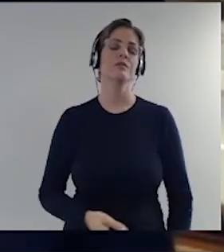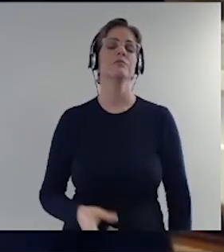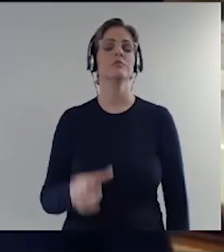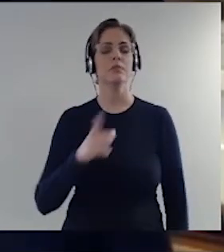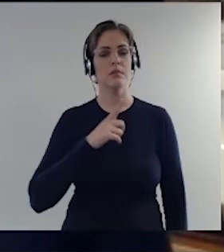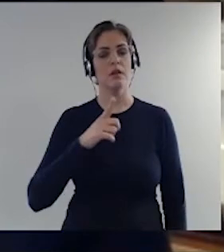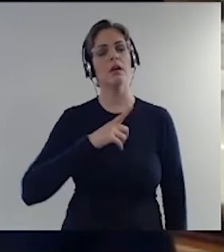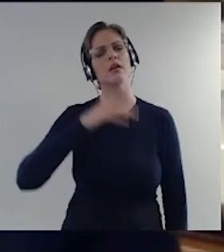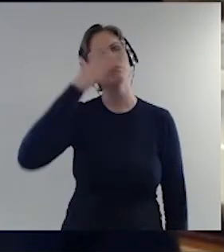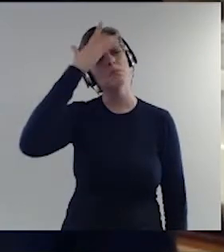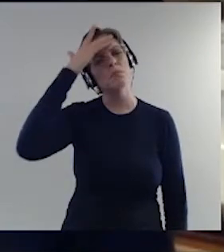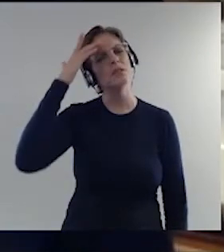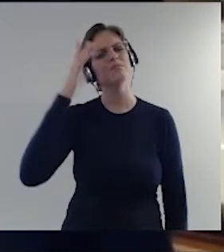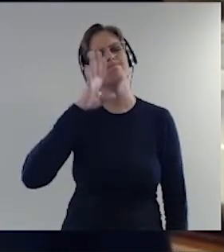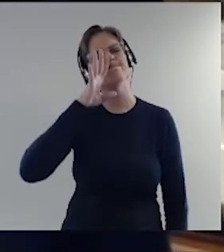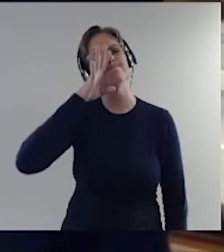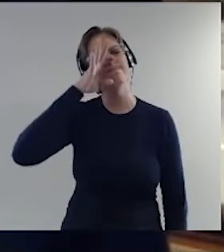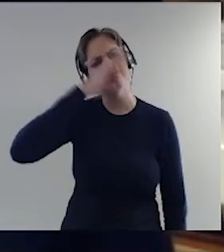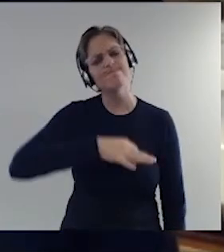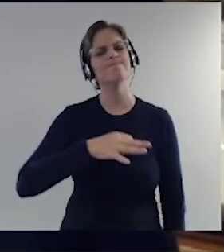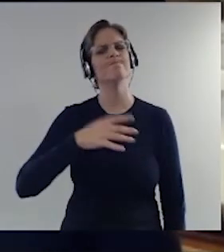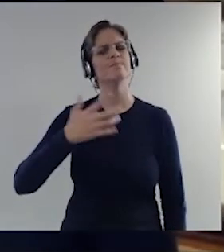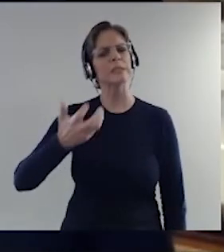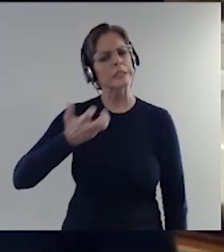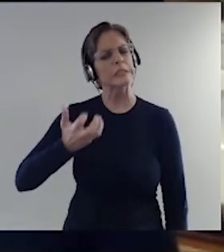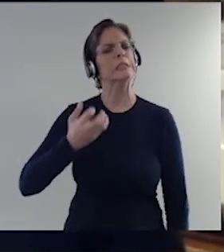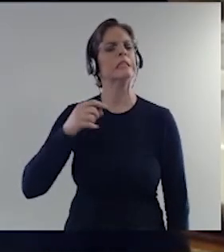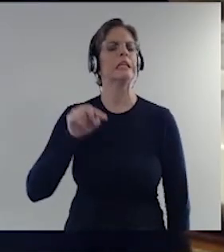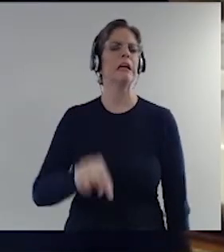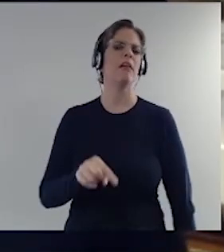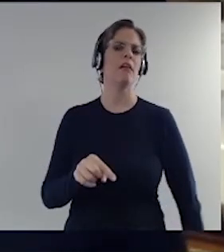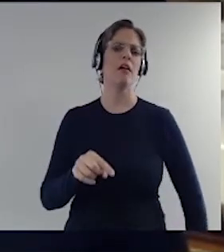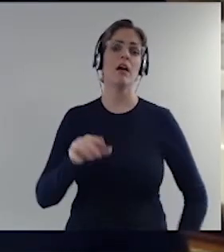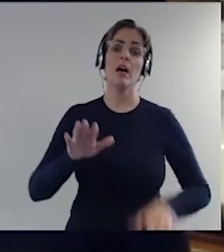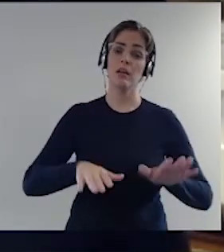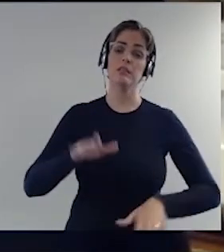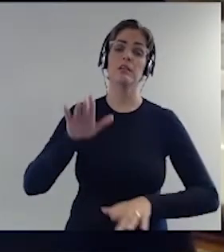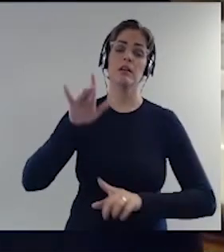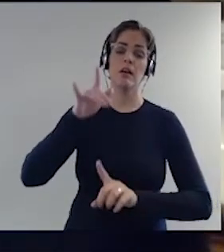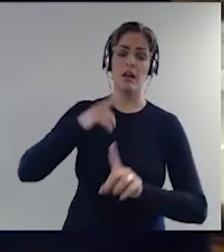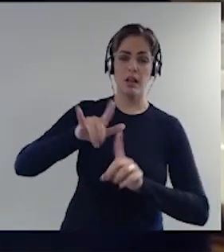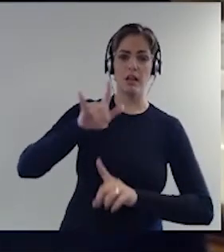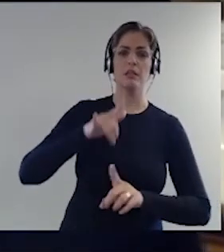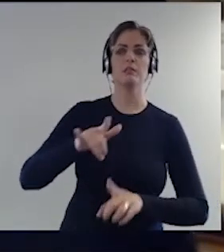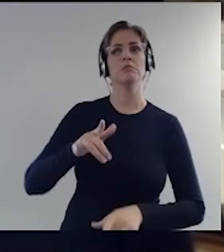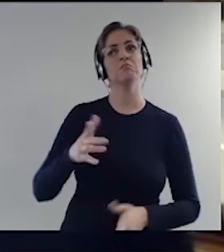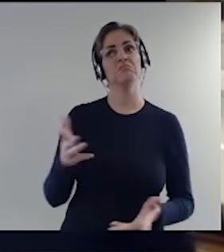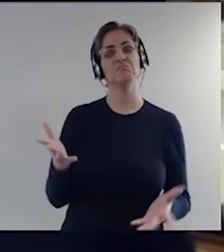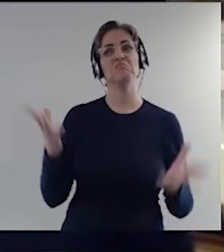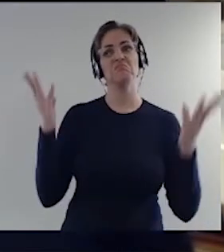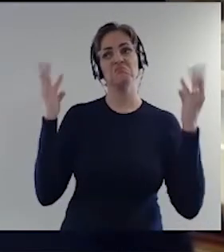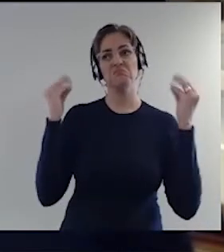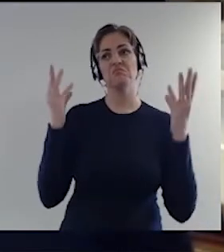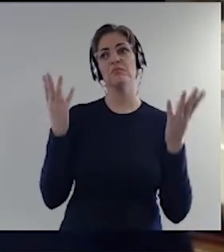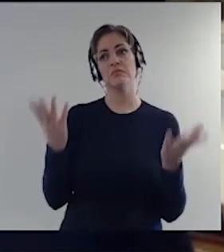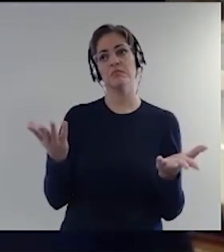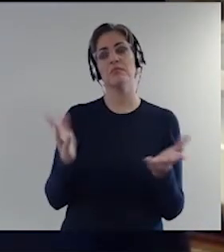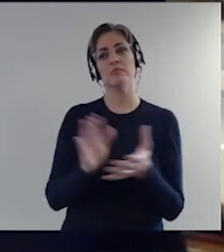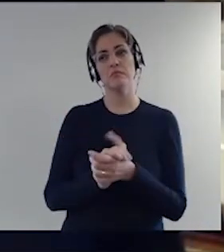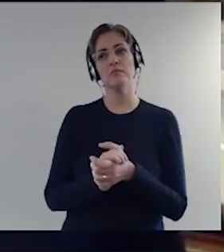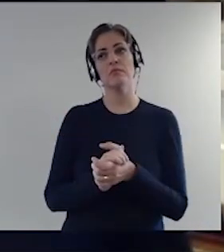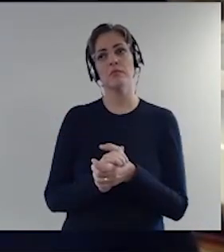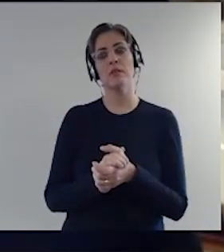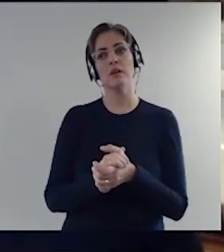que insistem nos dois sentidos, às vezes na alienação, e dizem, comecei falando deste modo, de